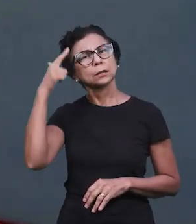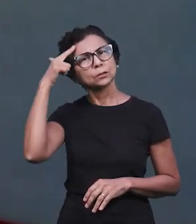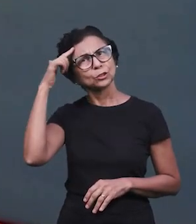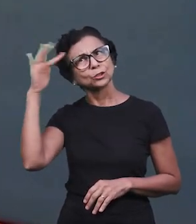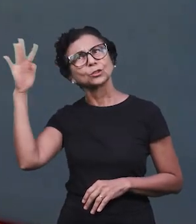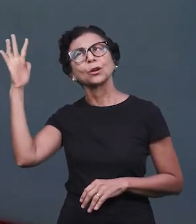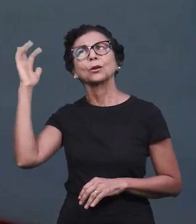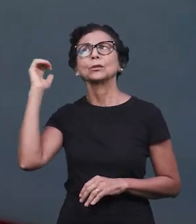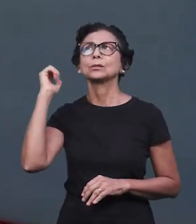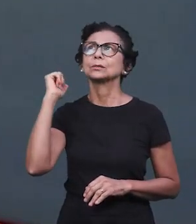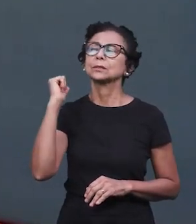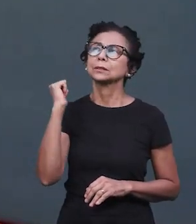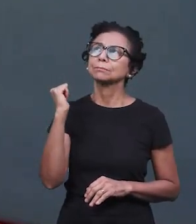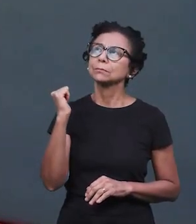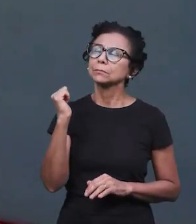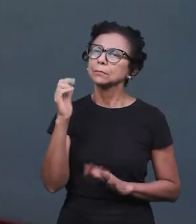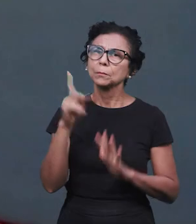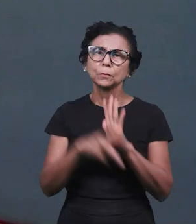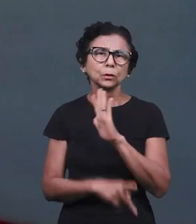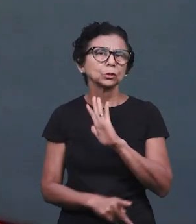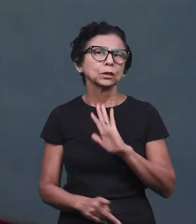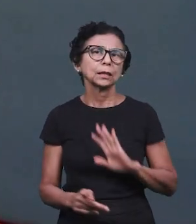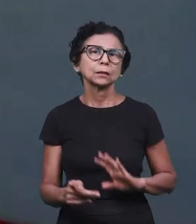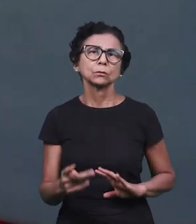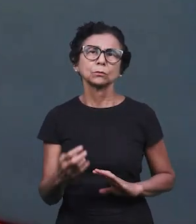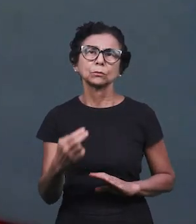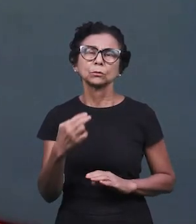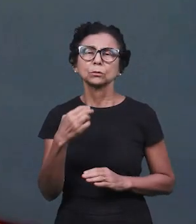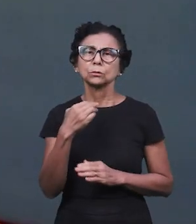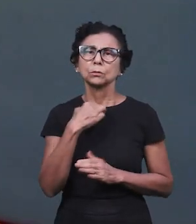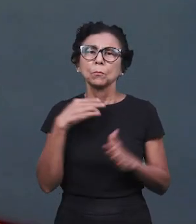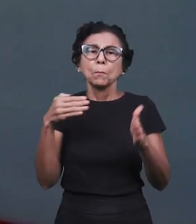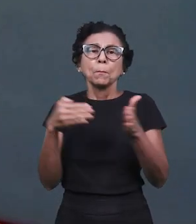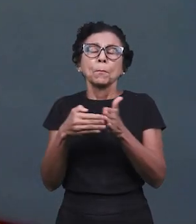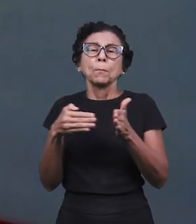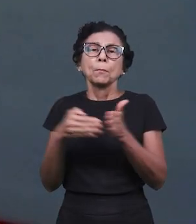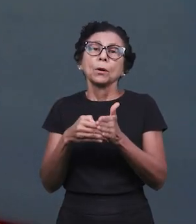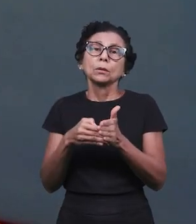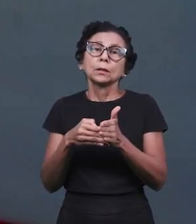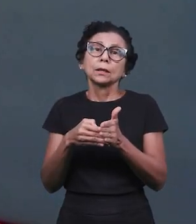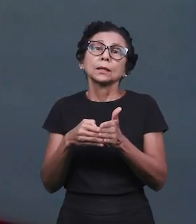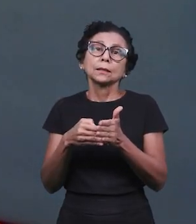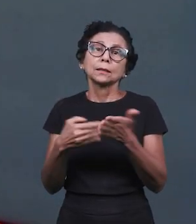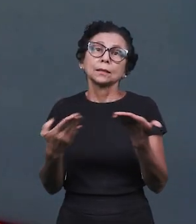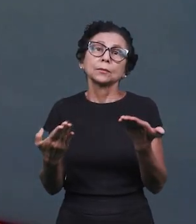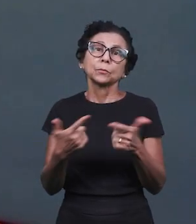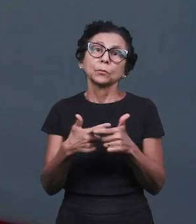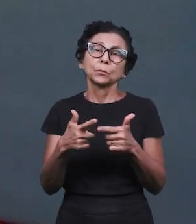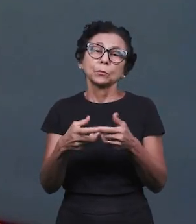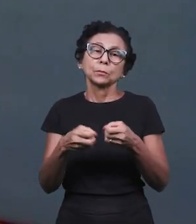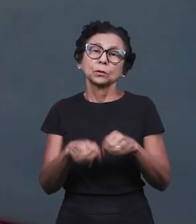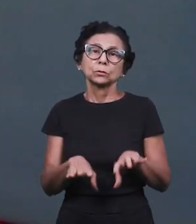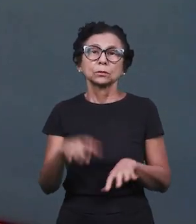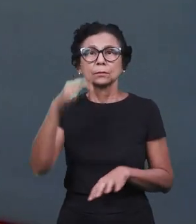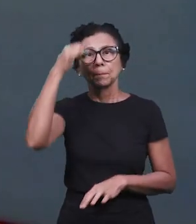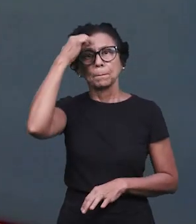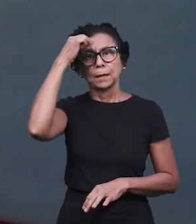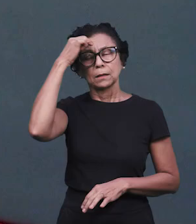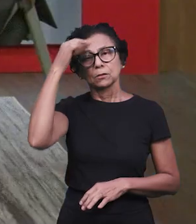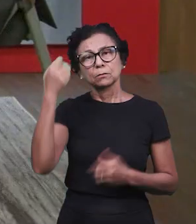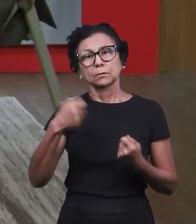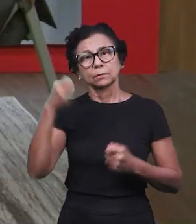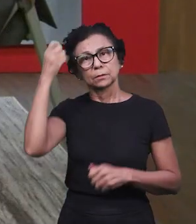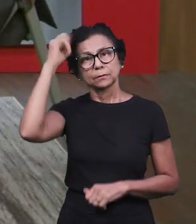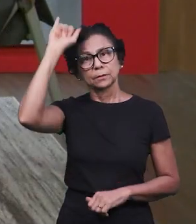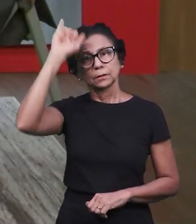esses sonhos, esses projetos não podem ser interrompidos por coisas que seriam evitadas, né? Isso é evitado. E